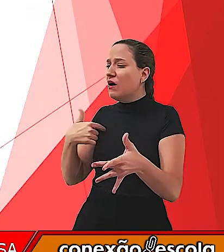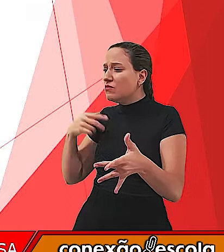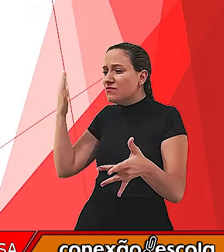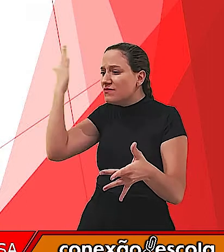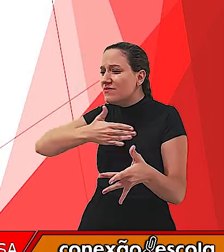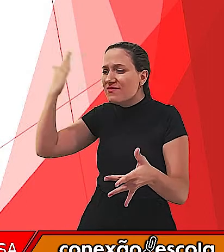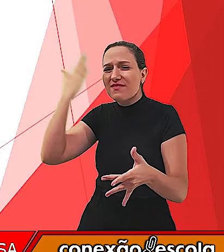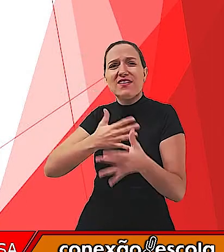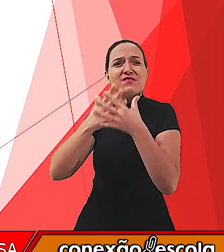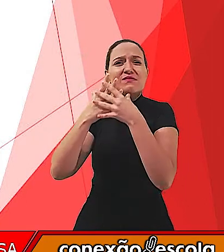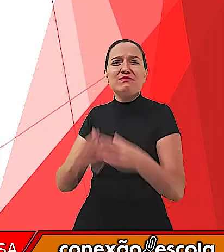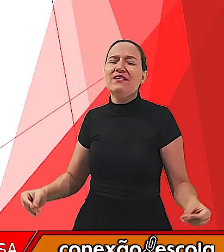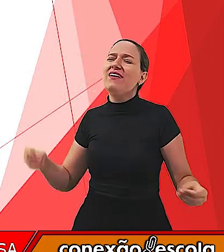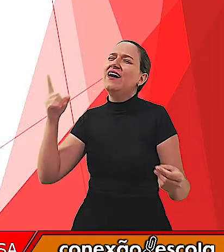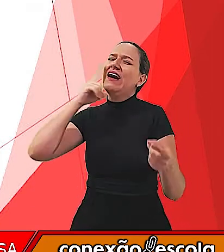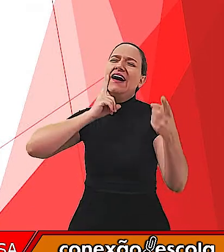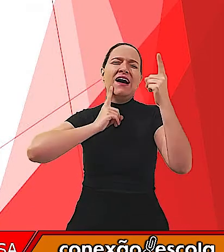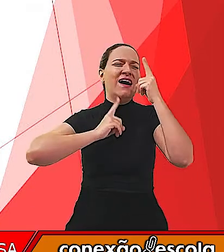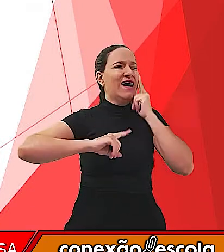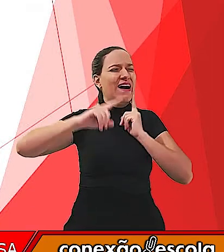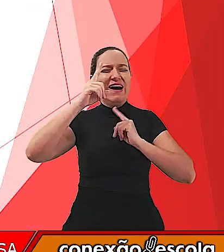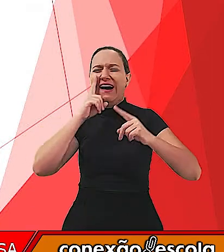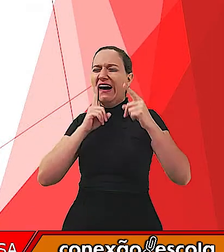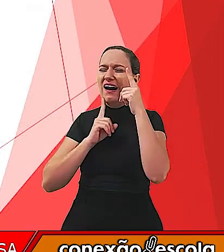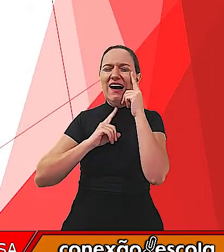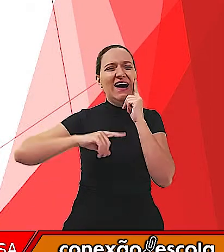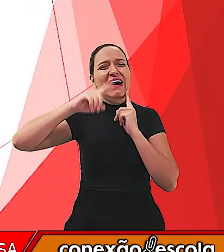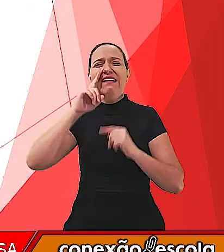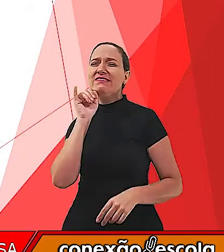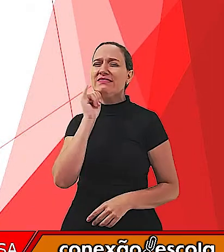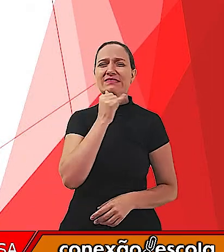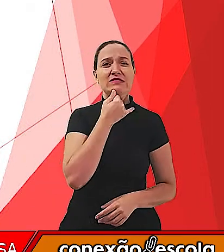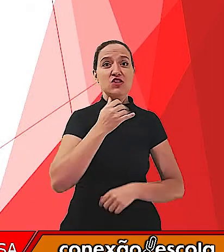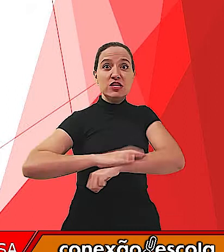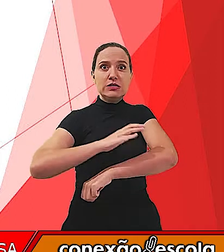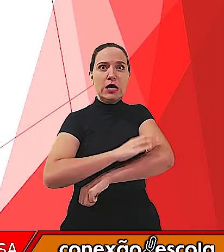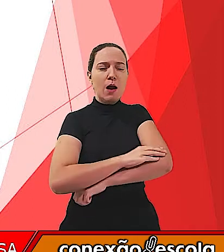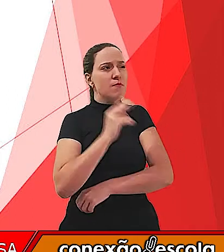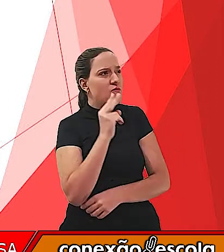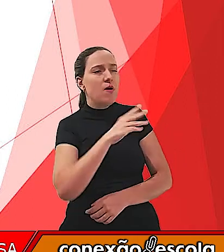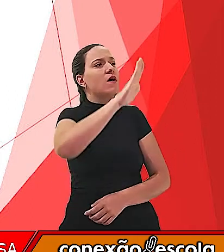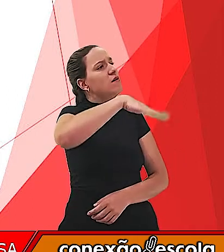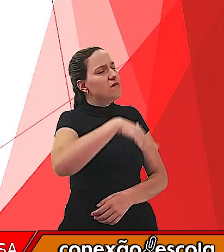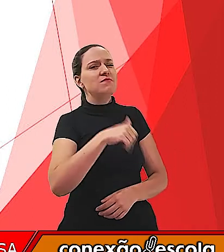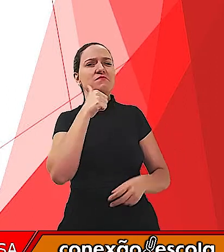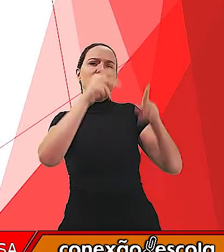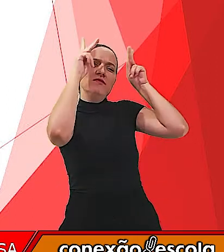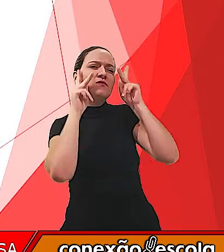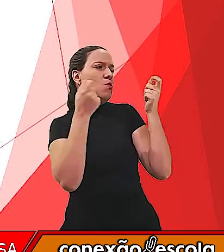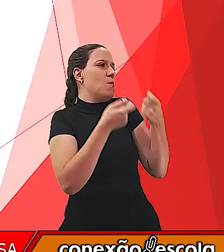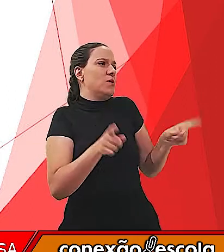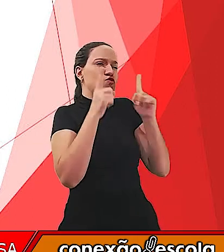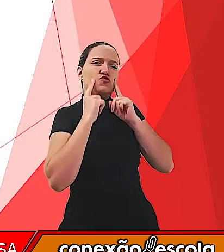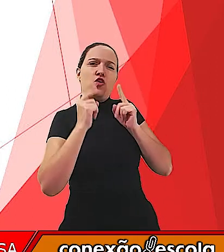bola estivesse perdida, começou a chorar. Princesa, não chore, vou devolver a bola para